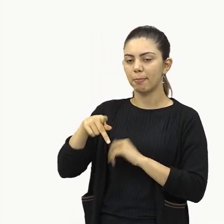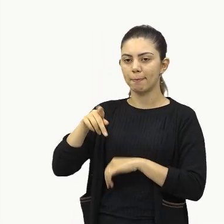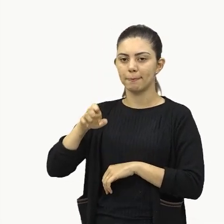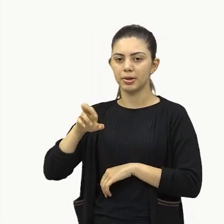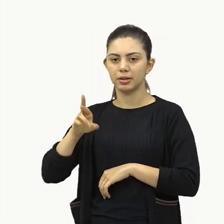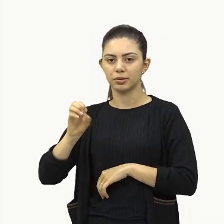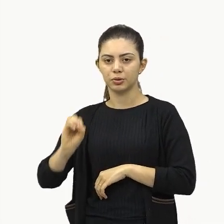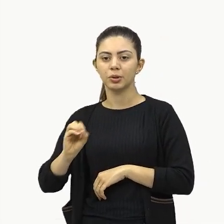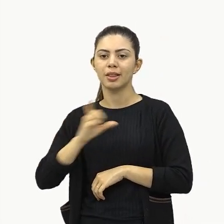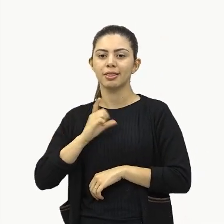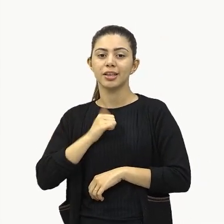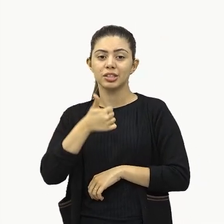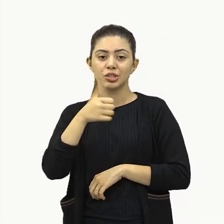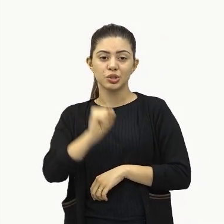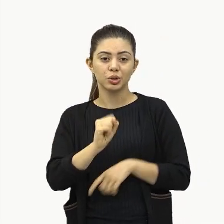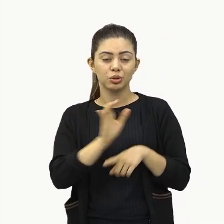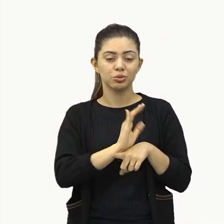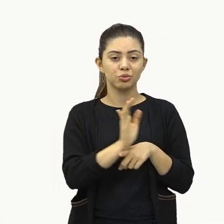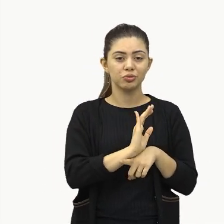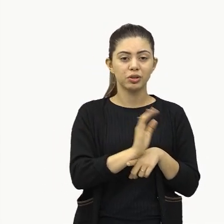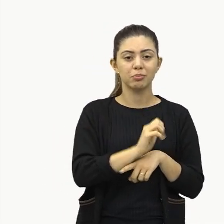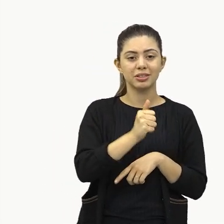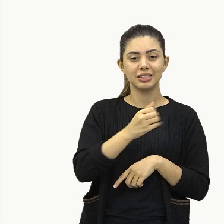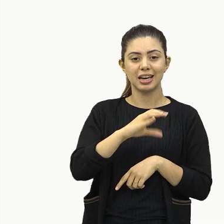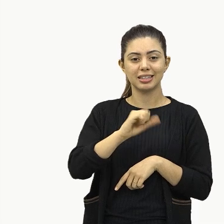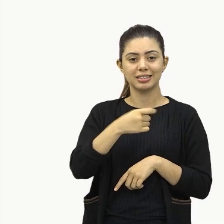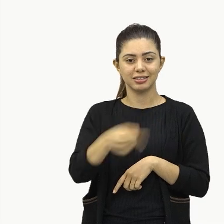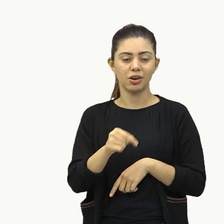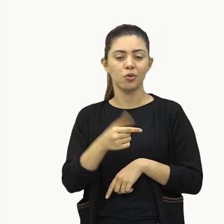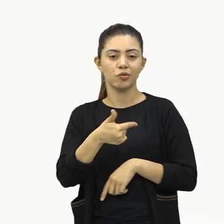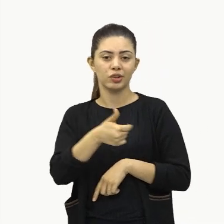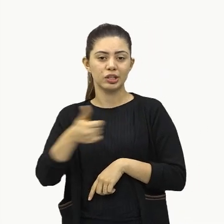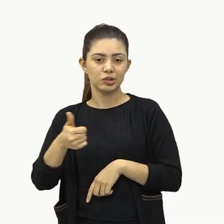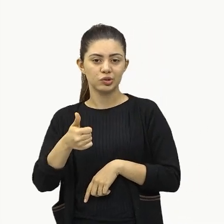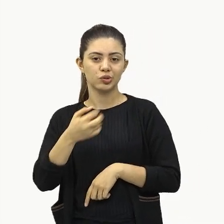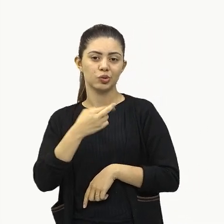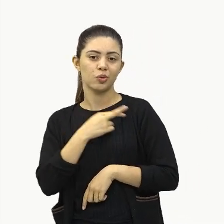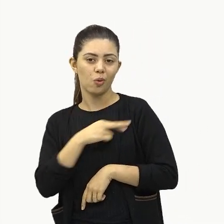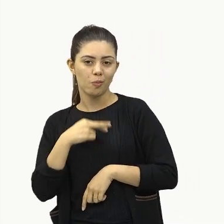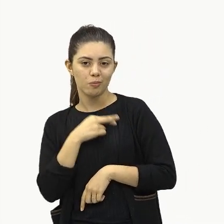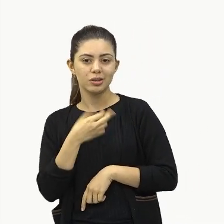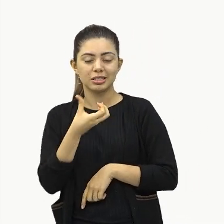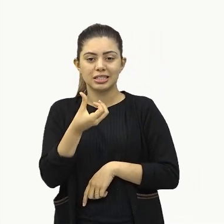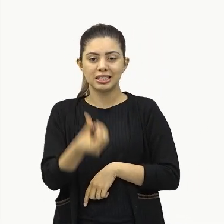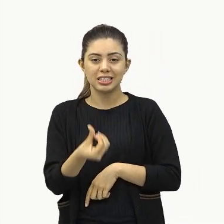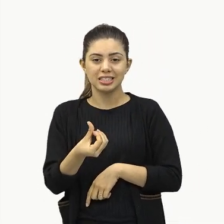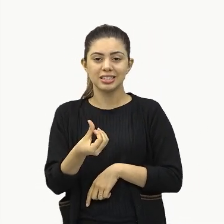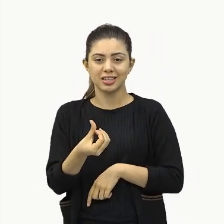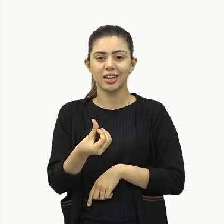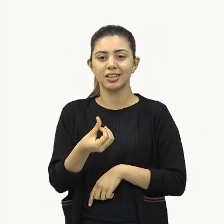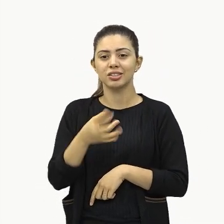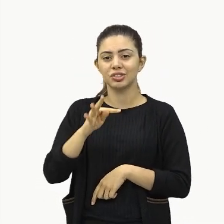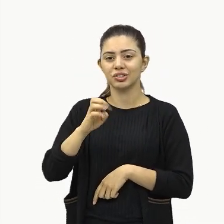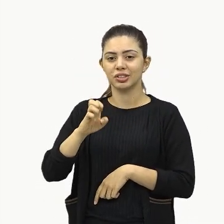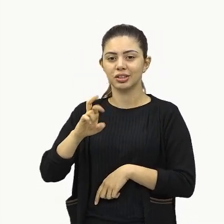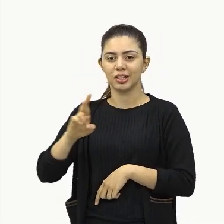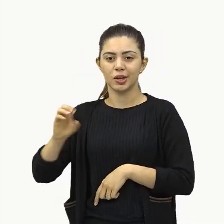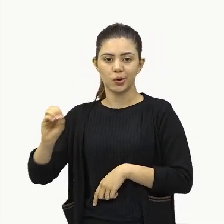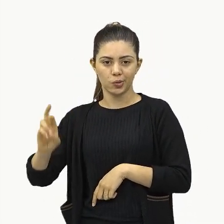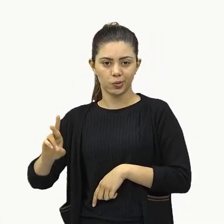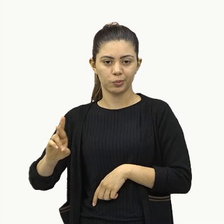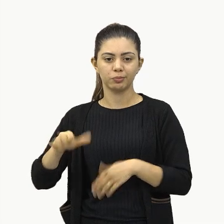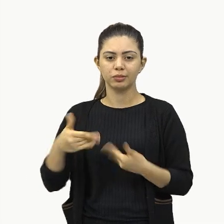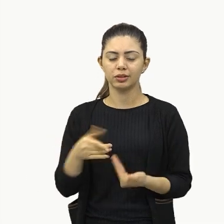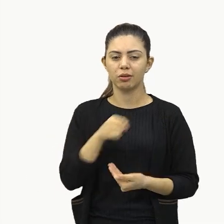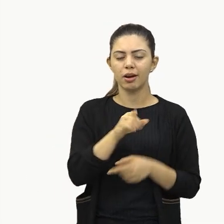de ação, 21 de romance, 6 de terror. De todos esses filmes aqui